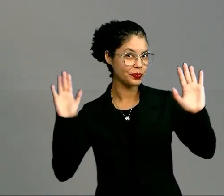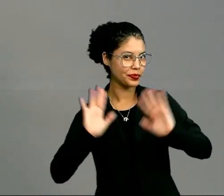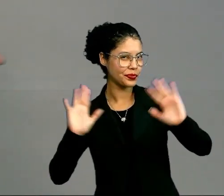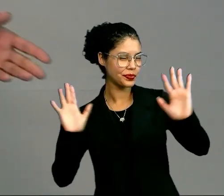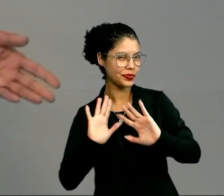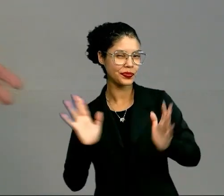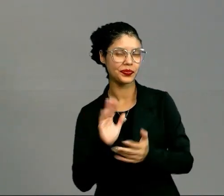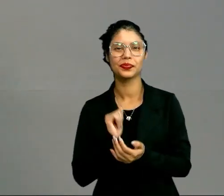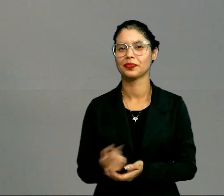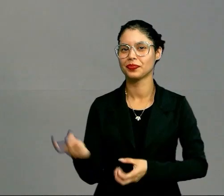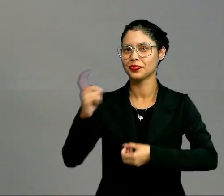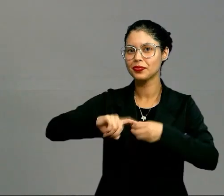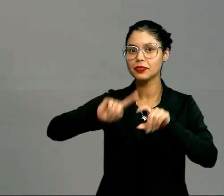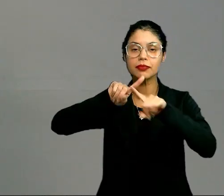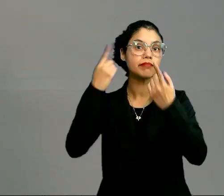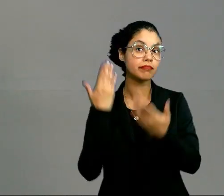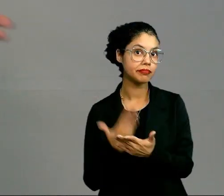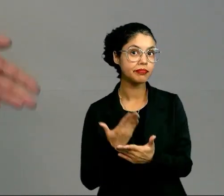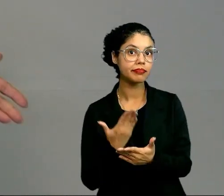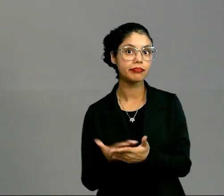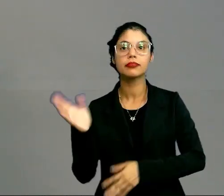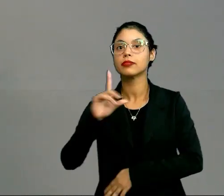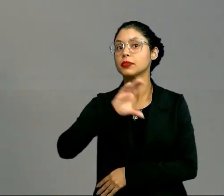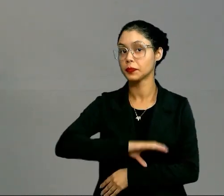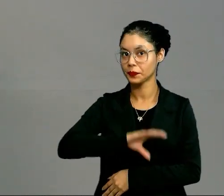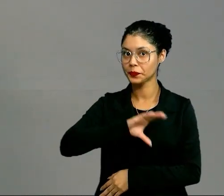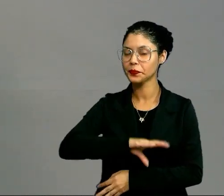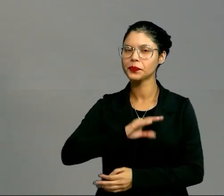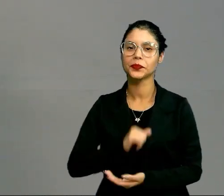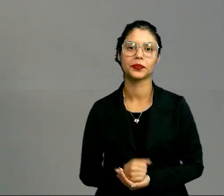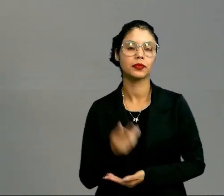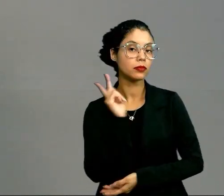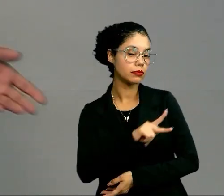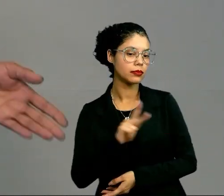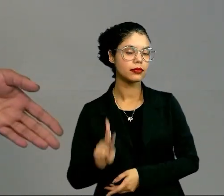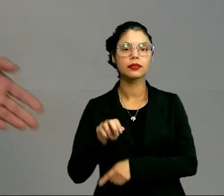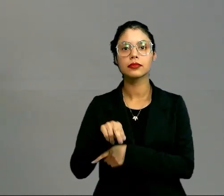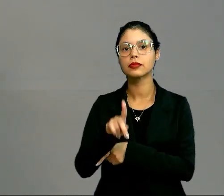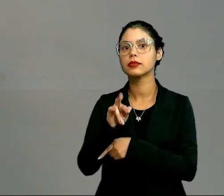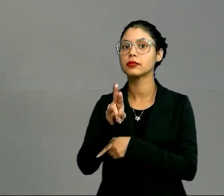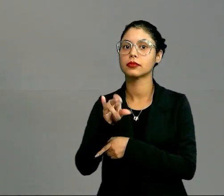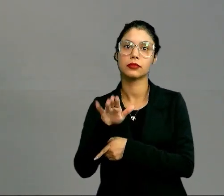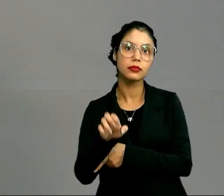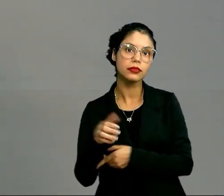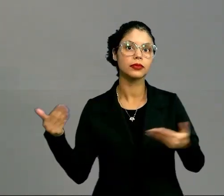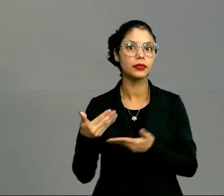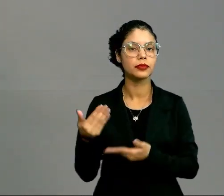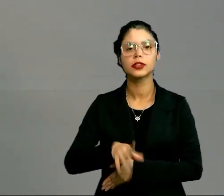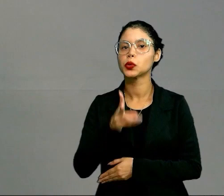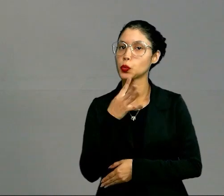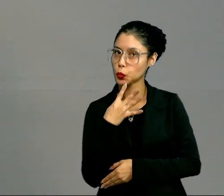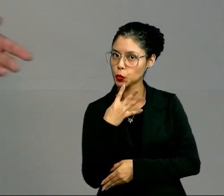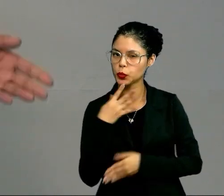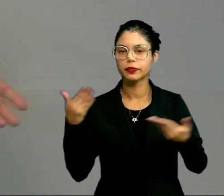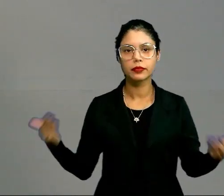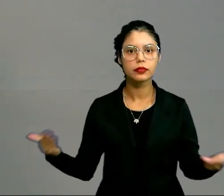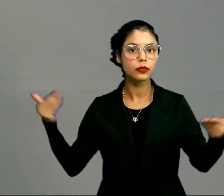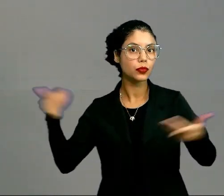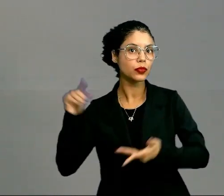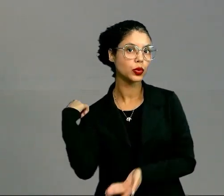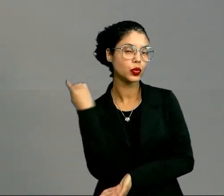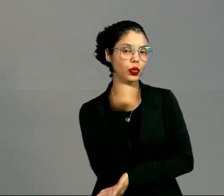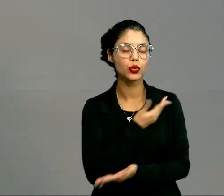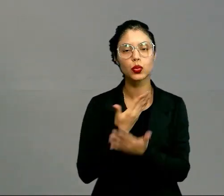Olá, estamos de volta a mais uma aula de língua portuguesa. Eu sou a professora Nara Aline Menezes, para quem não me conhece, e hoje